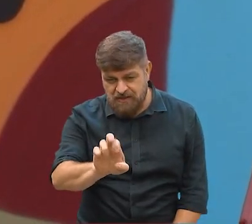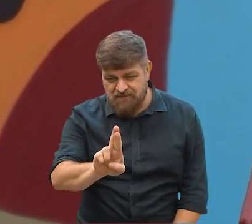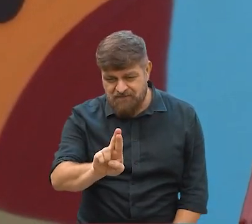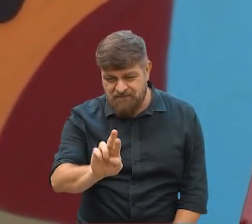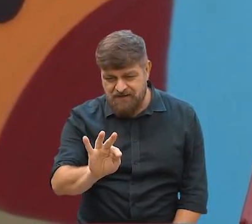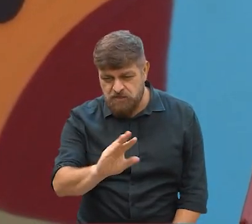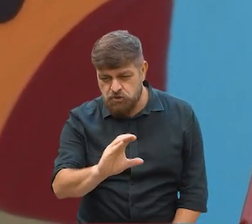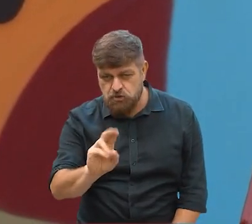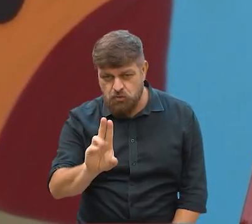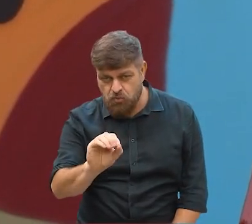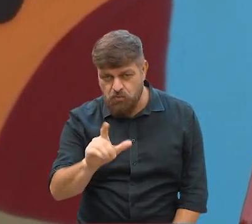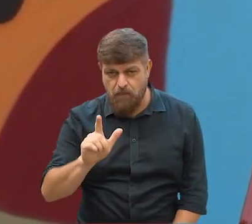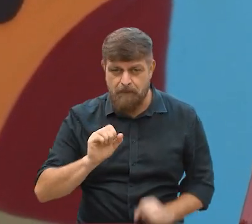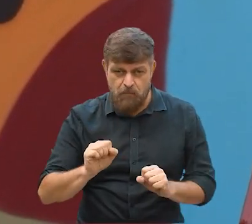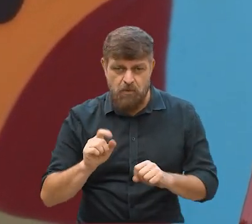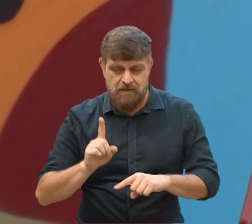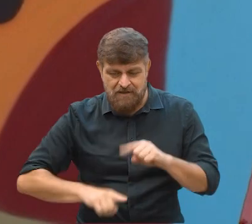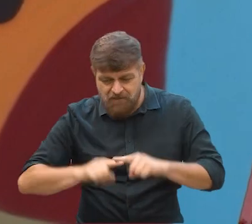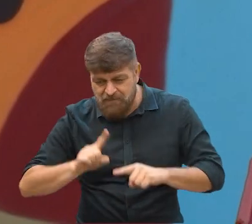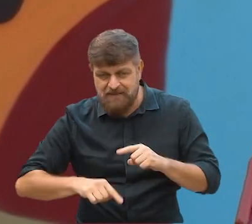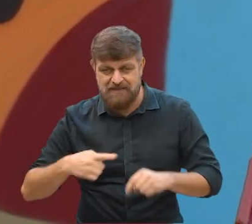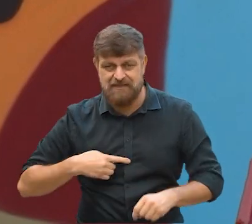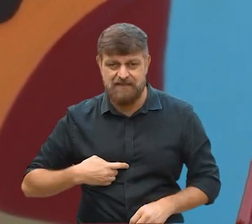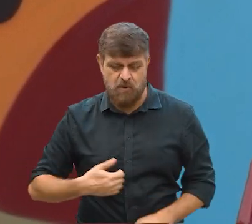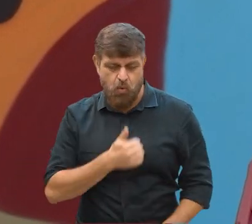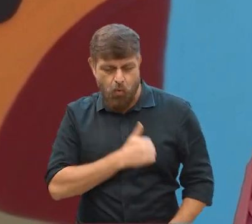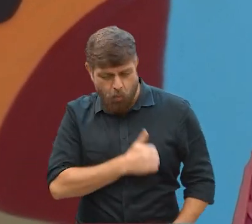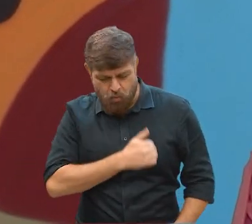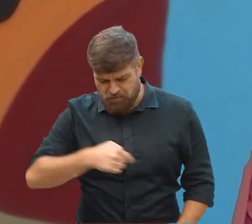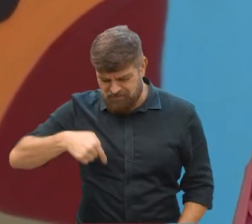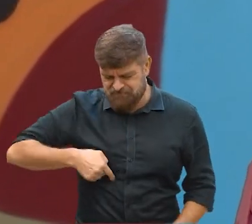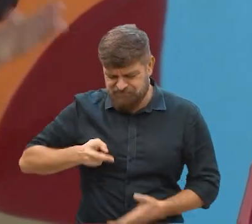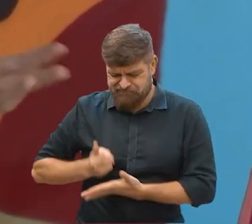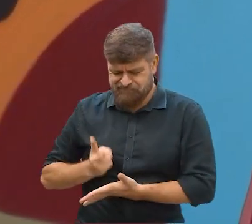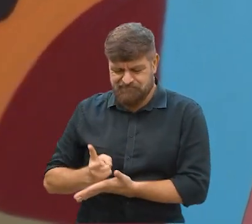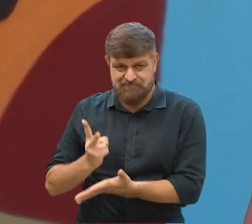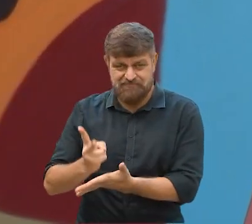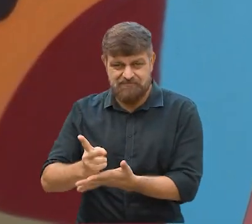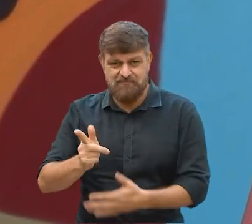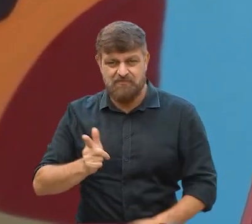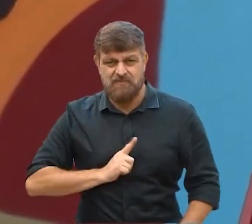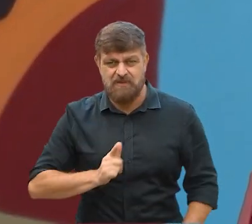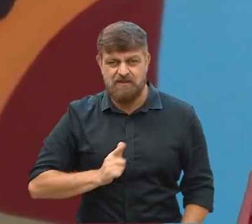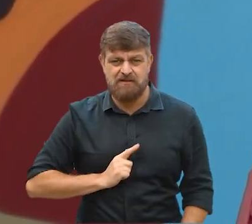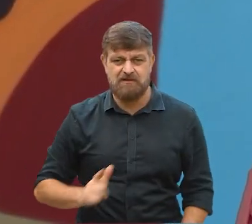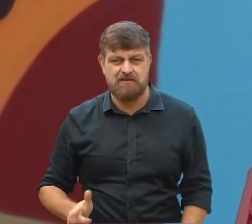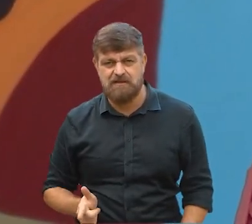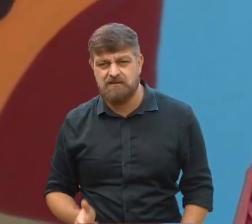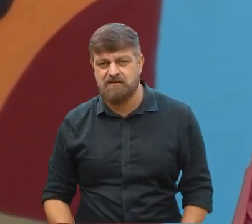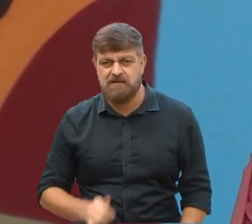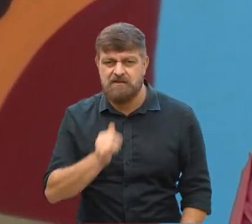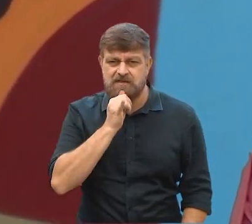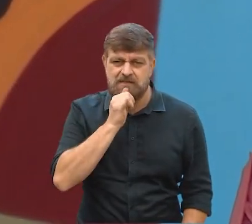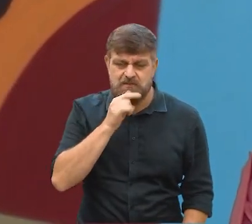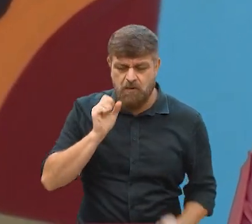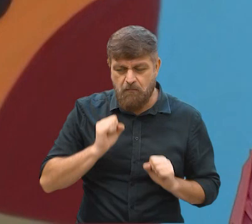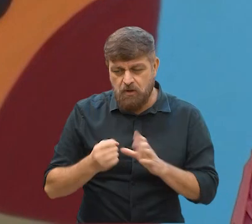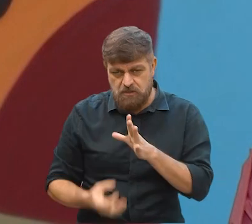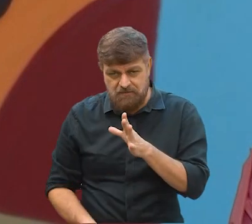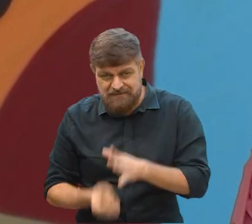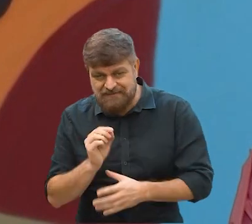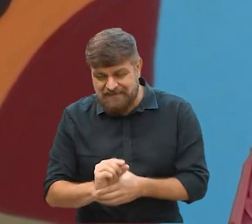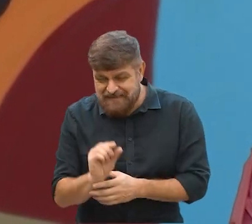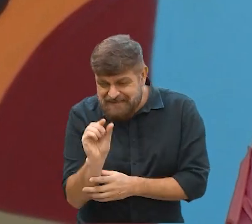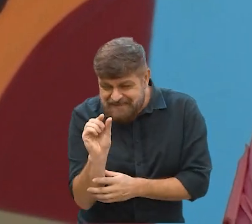se acumular conteúdo fecal, pode se acumular sementes de tomate, de berinjela, de